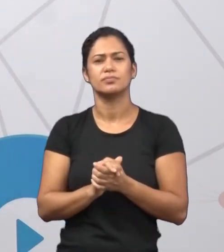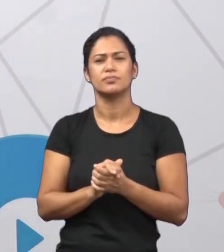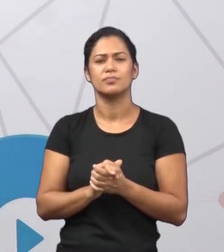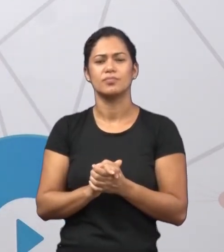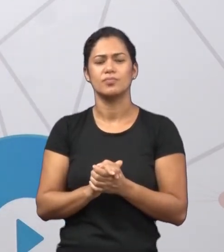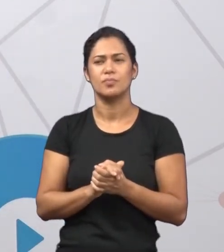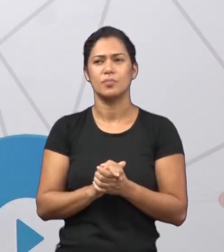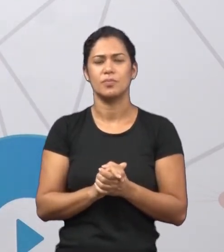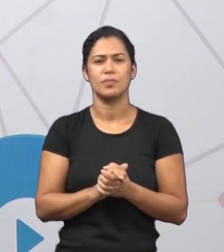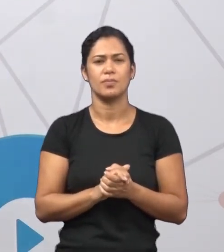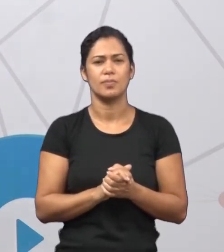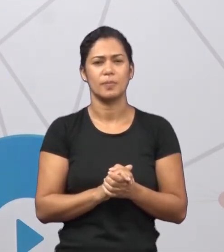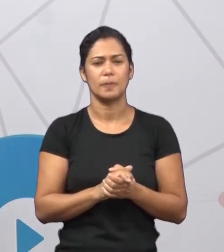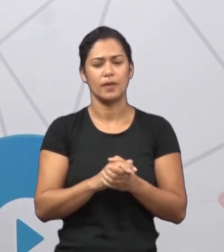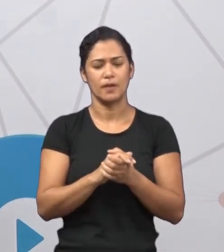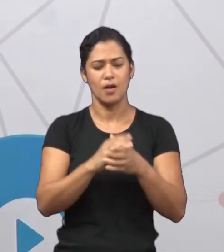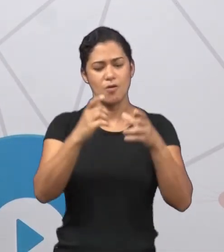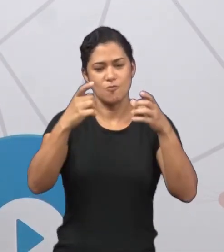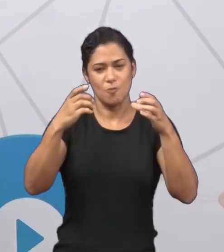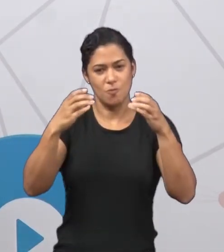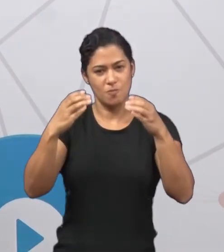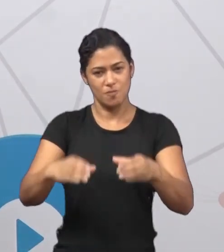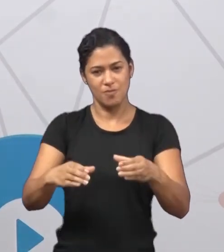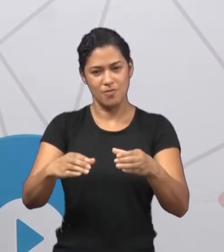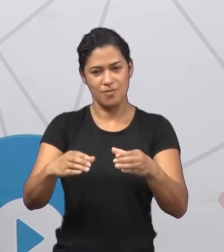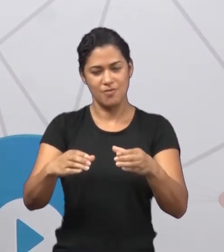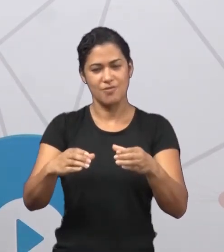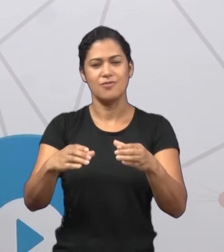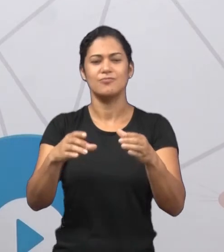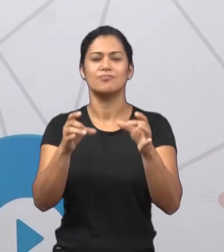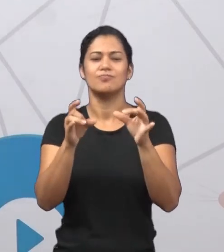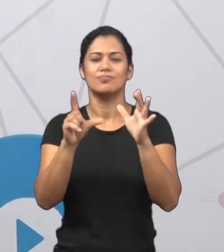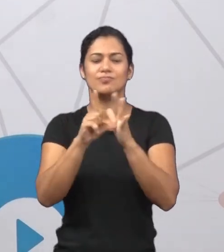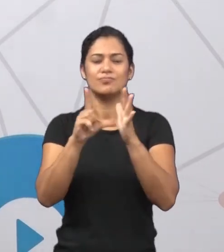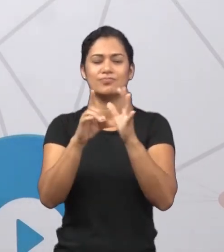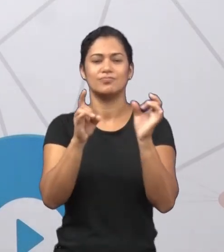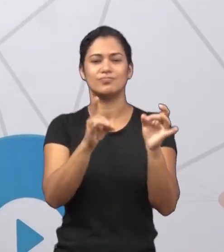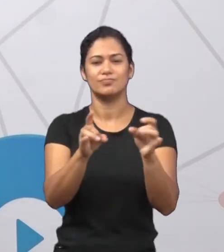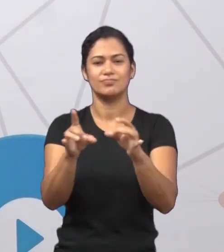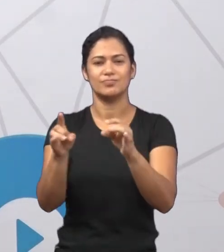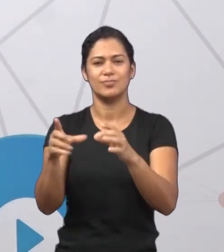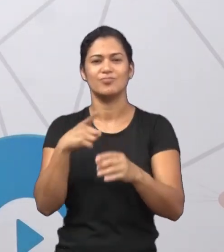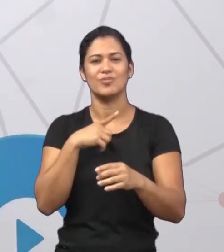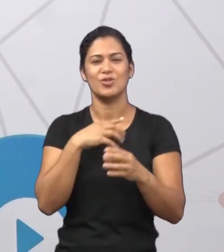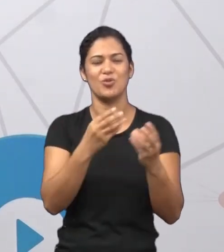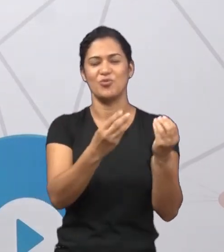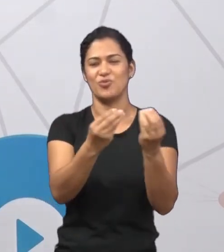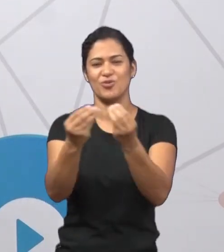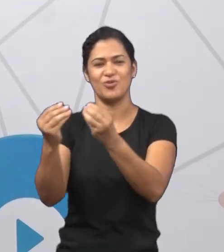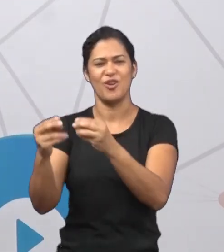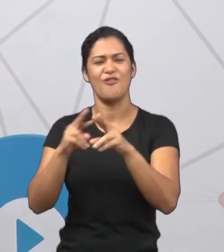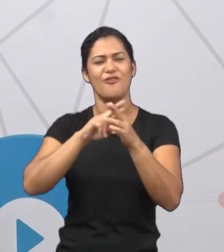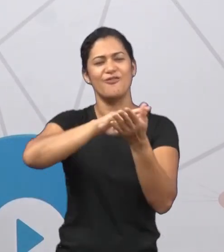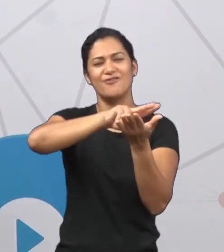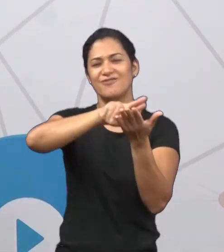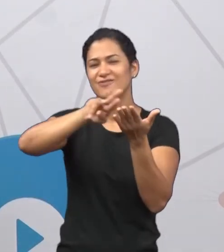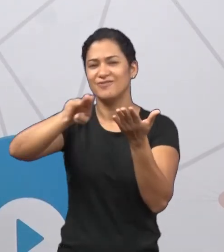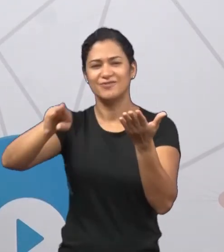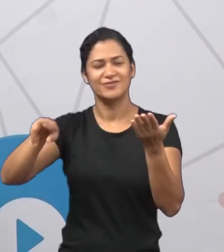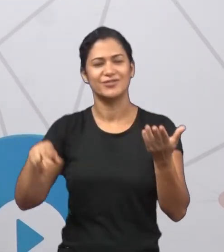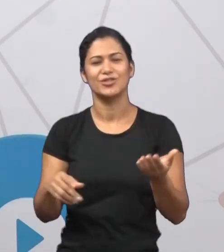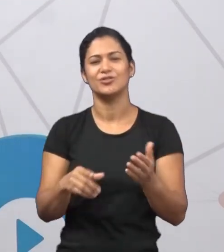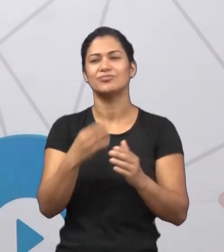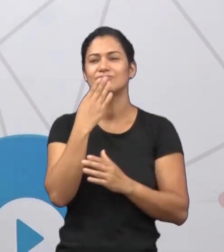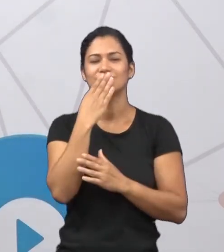bairro comercial. Então, vai se predominar o quê? Os comércios, bastante comércios de vários tipos,